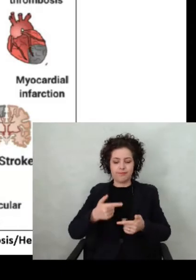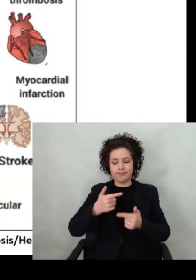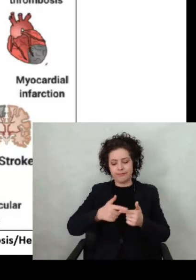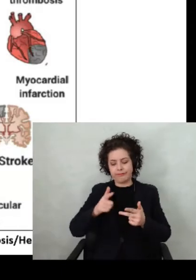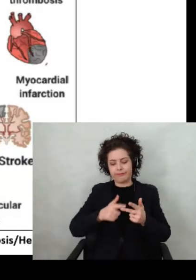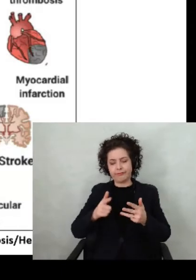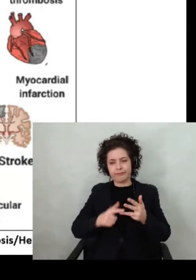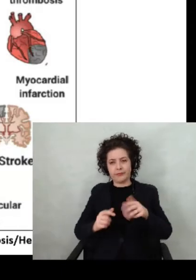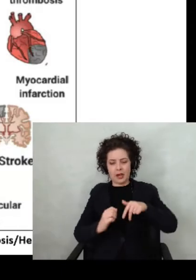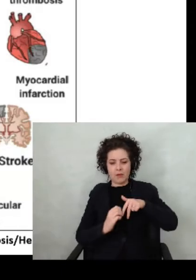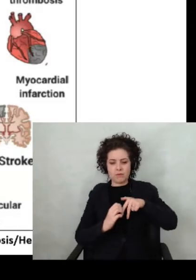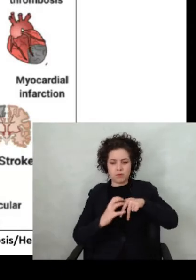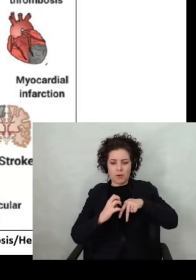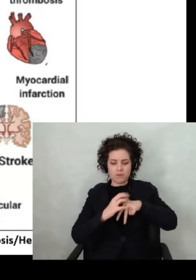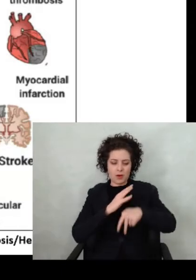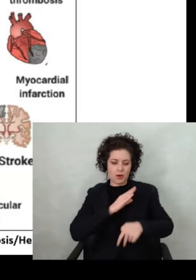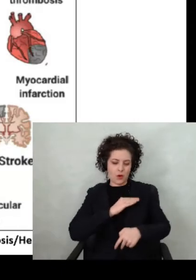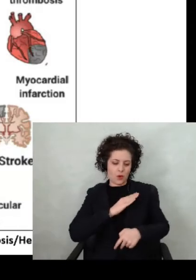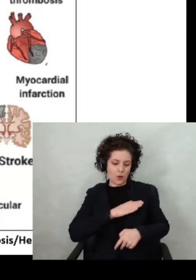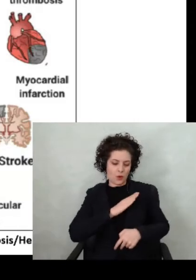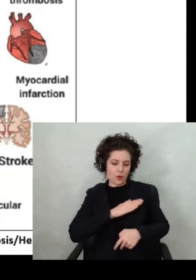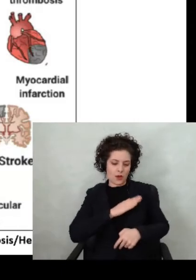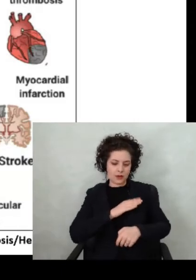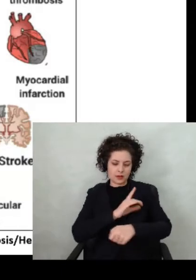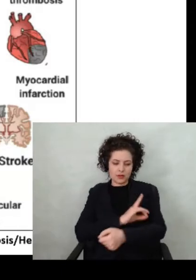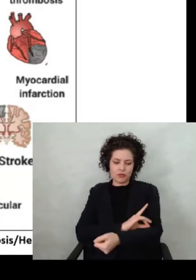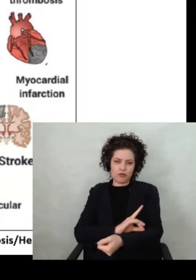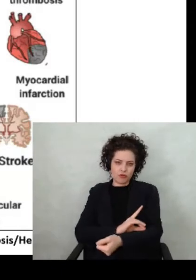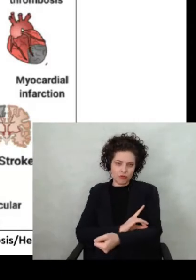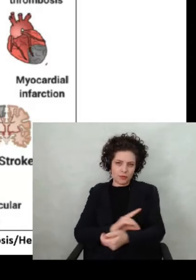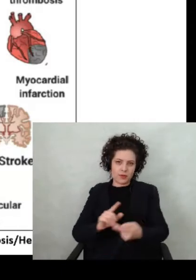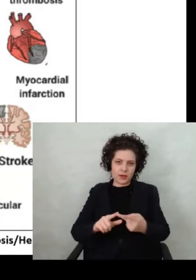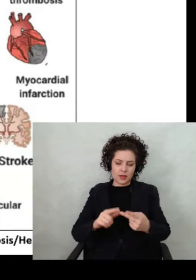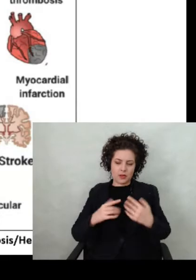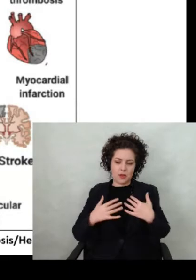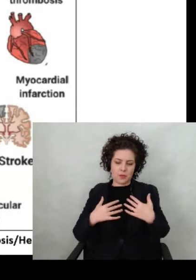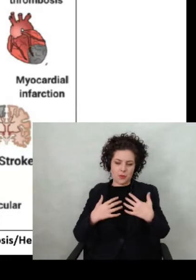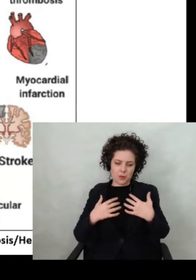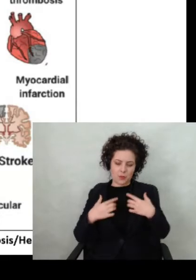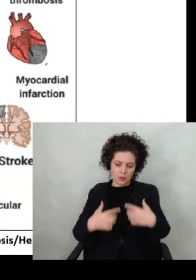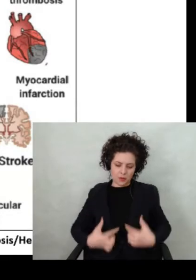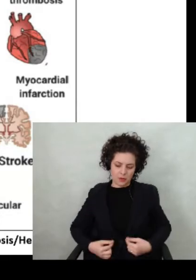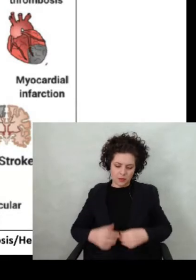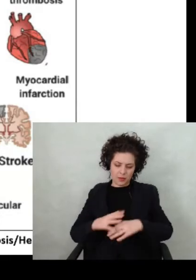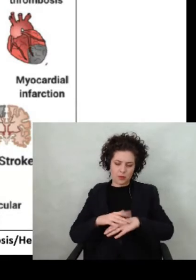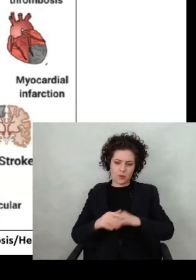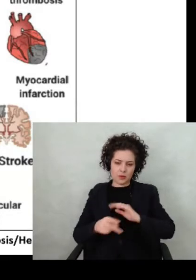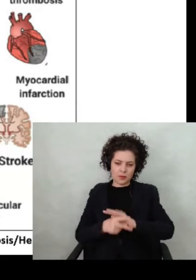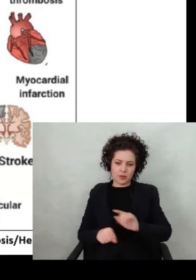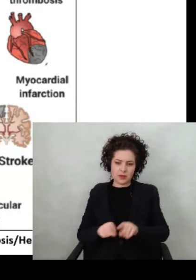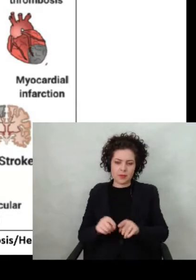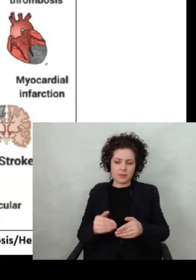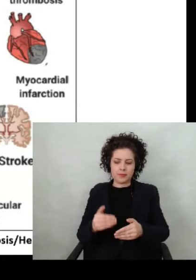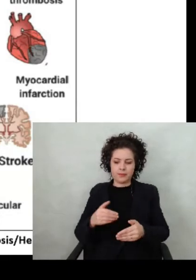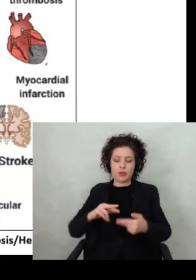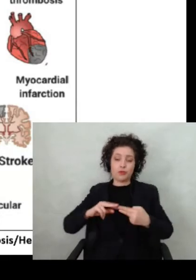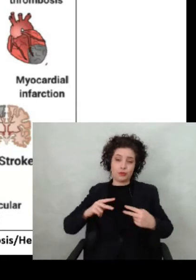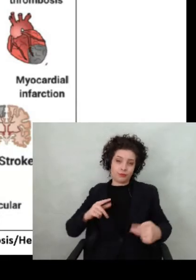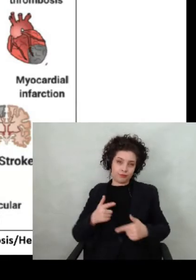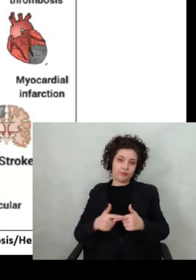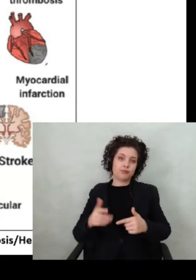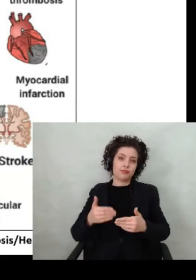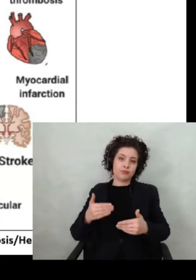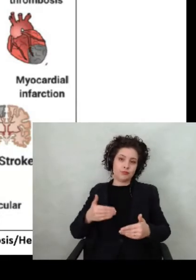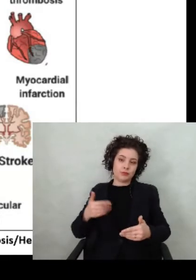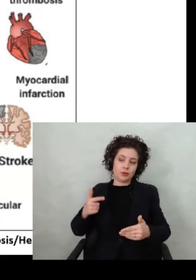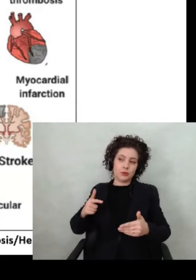Doenças cardiovasculares, diabetes, doenças pulmonares, eventualmente predisposição genética e outras comorbidades.